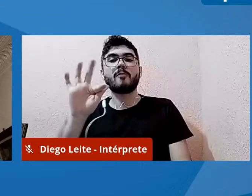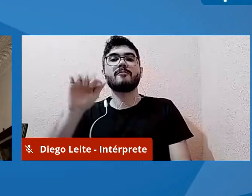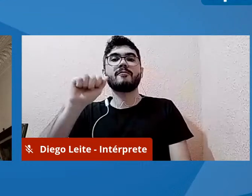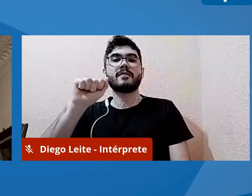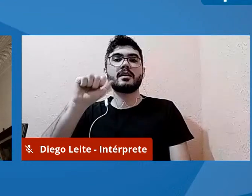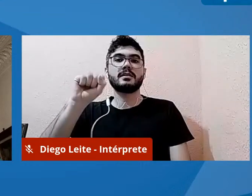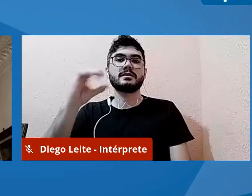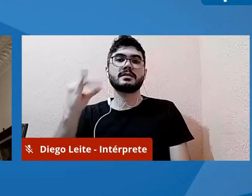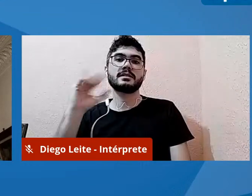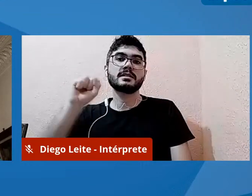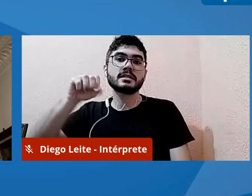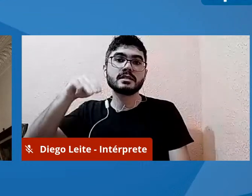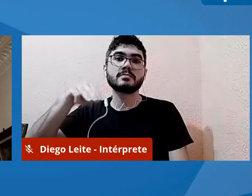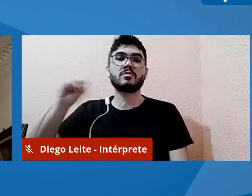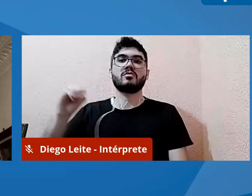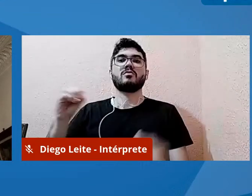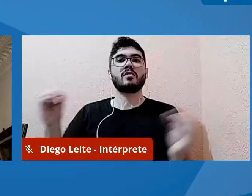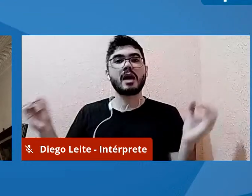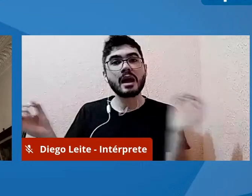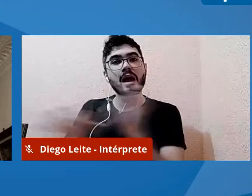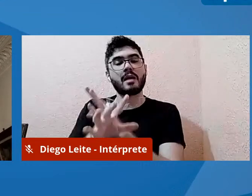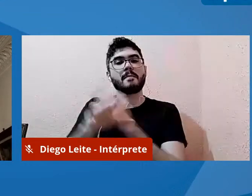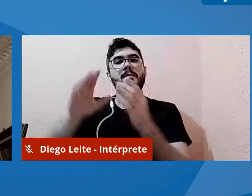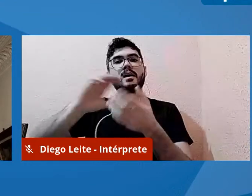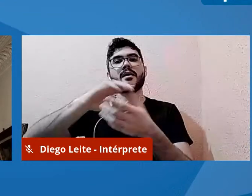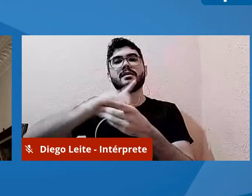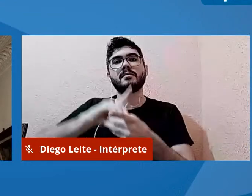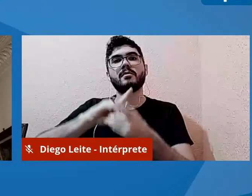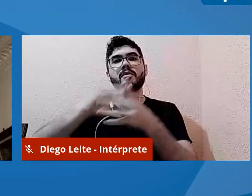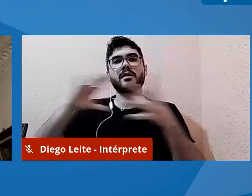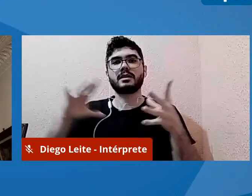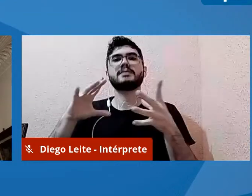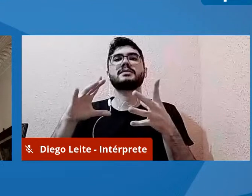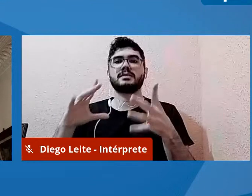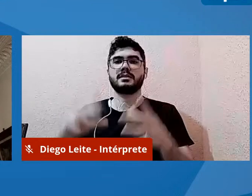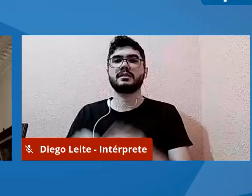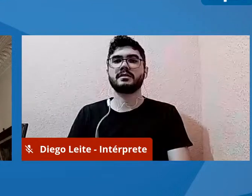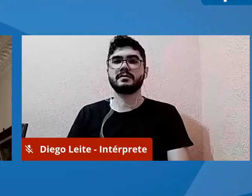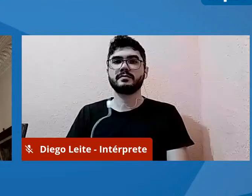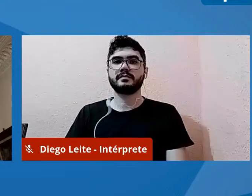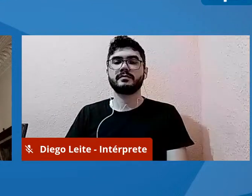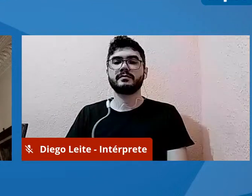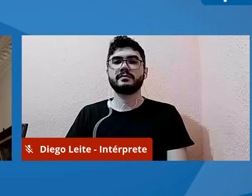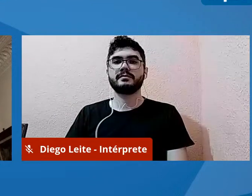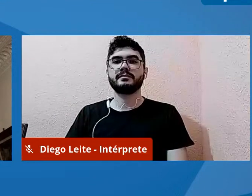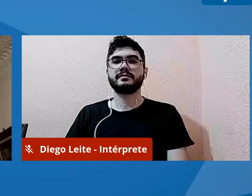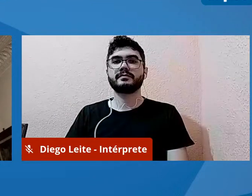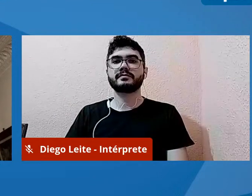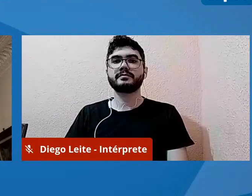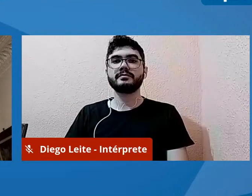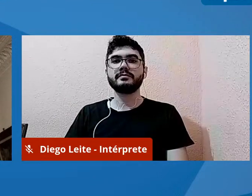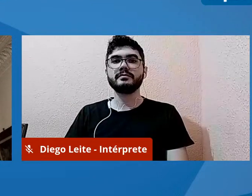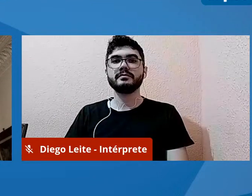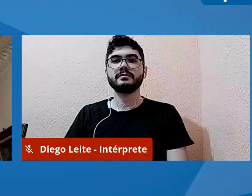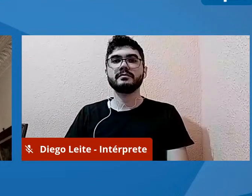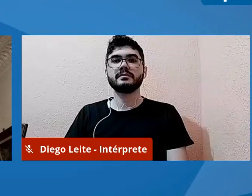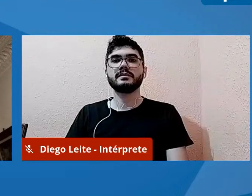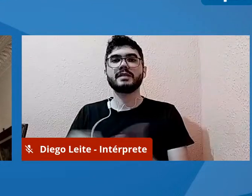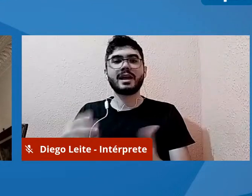com a democracia, com os restos de democracia que ainda existe. Uma democracia muito de baixa